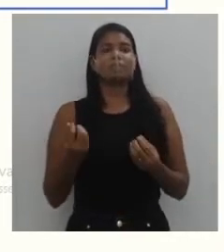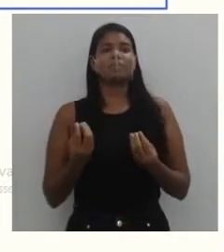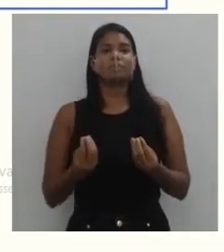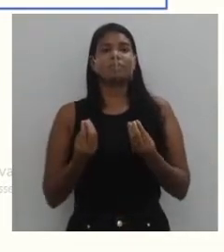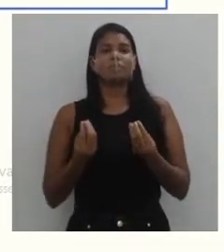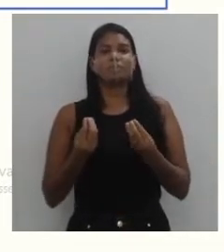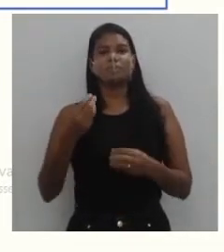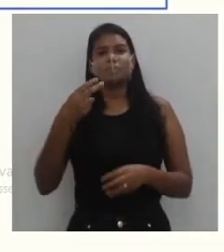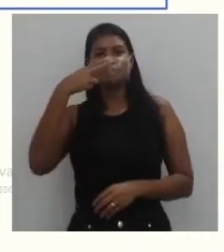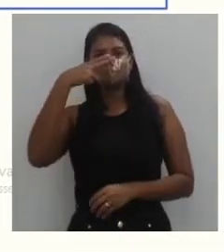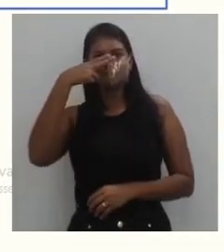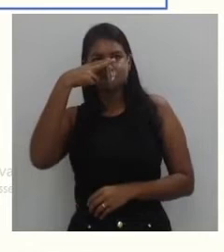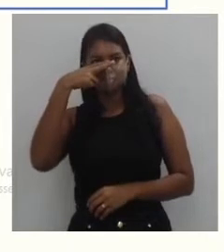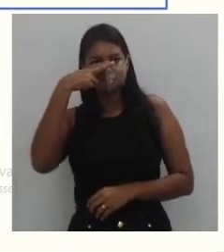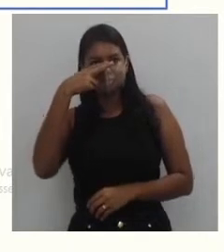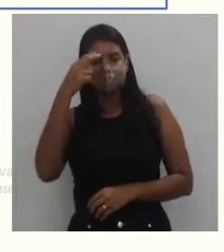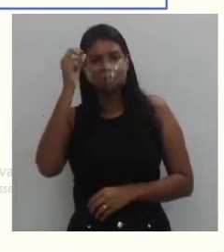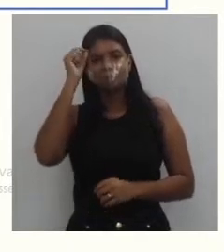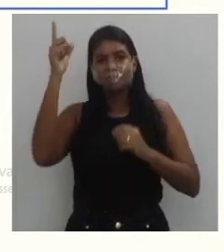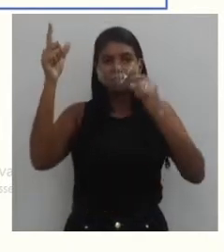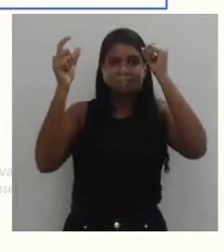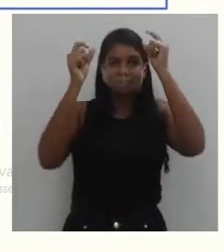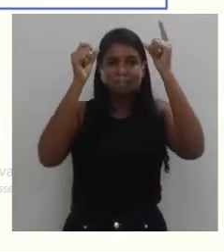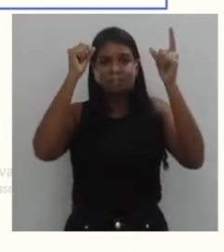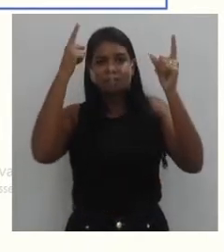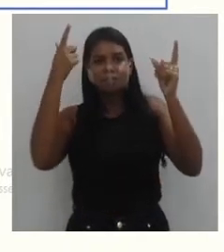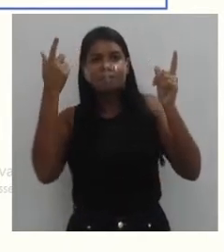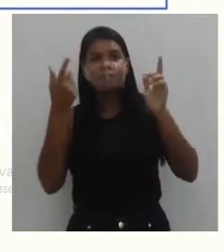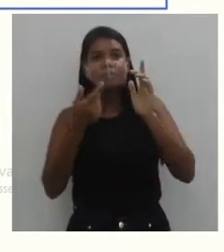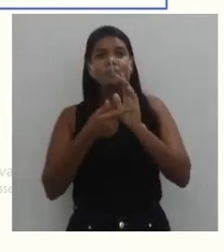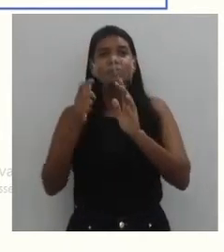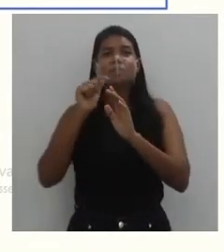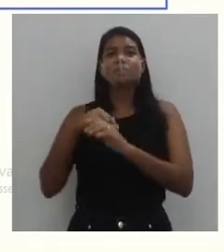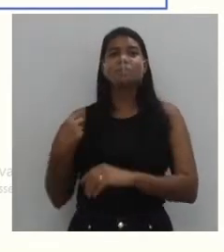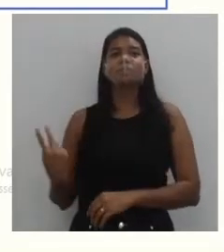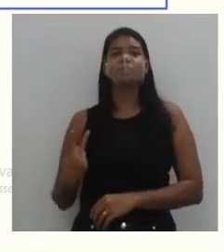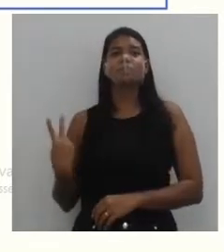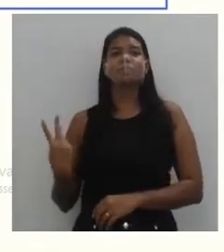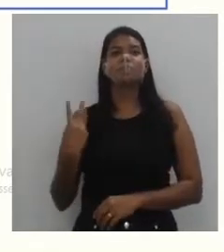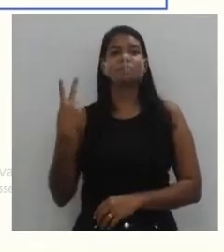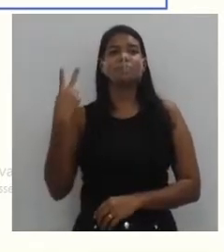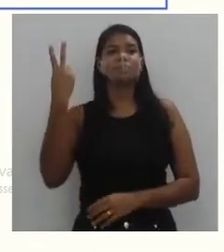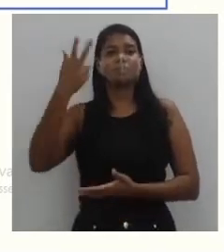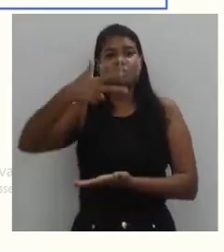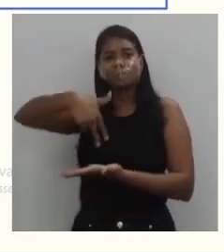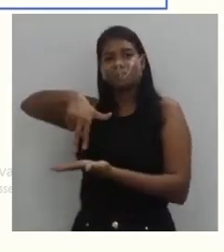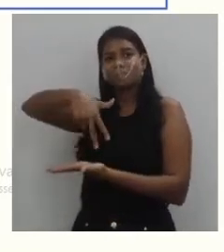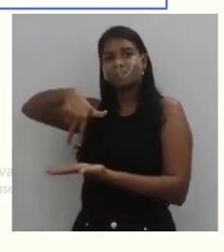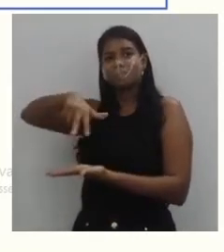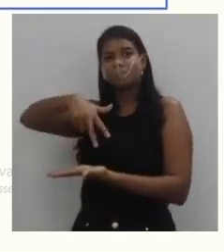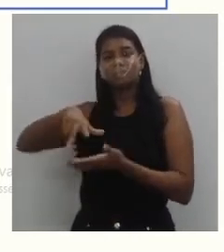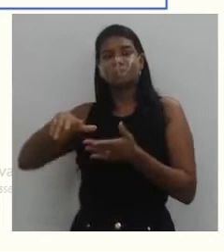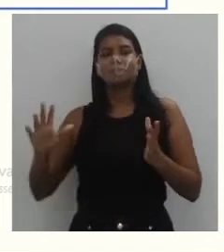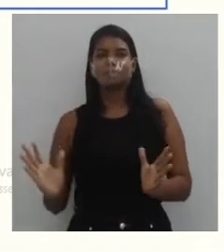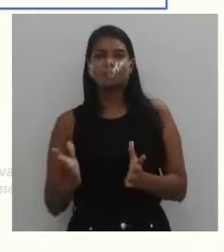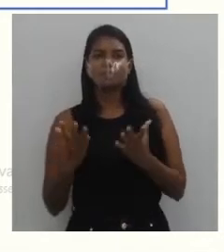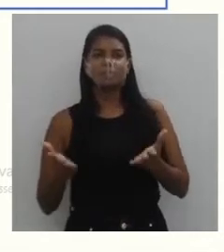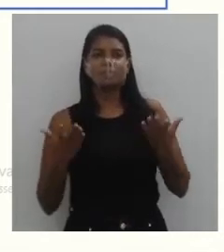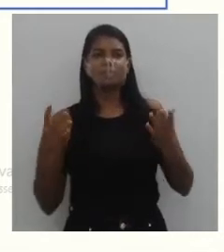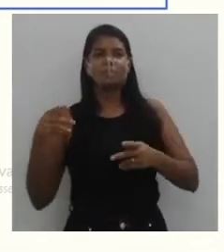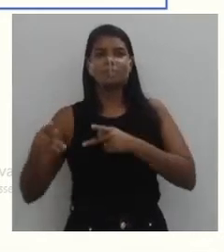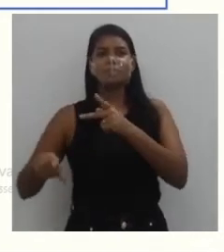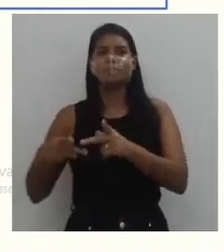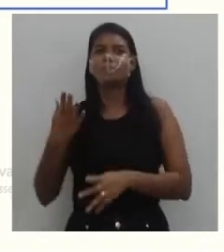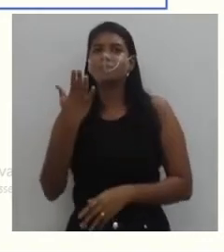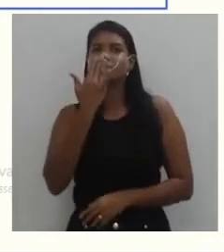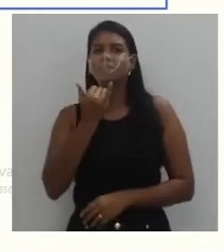elementos, como crenças, ideias, mitos, valores, danças, festas